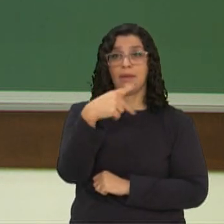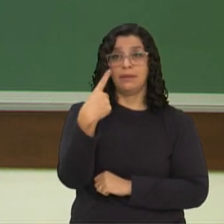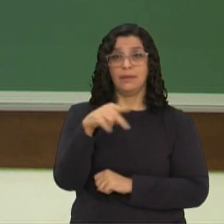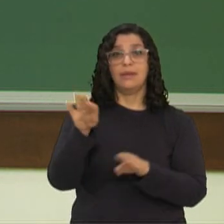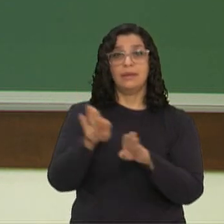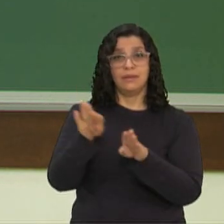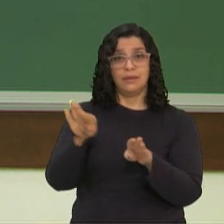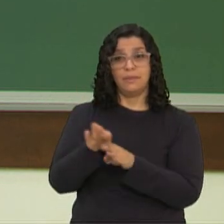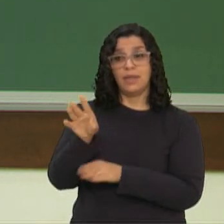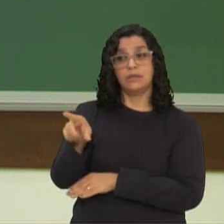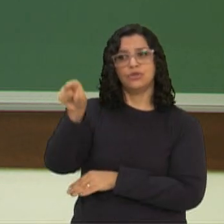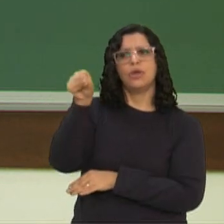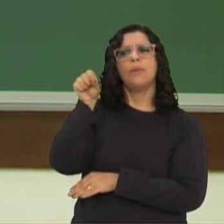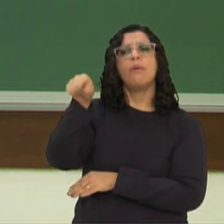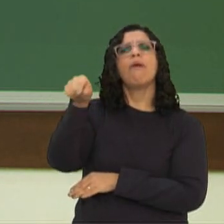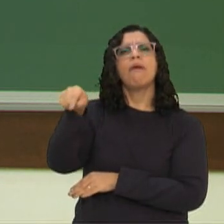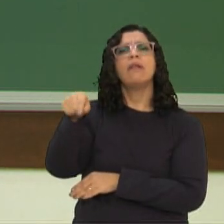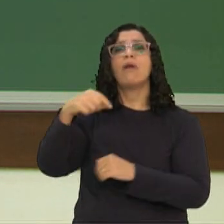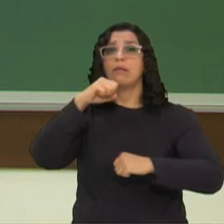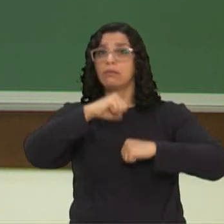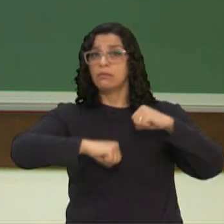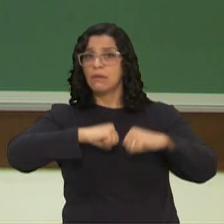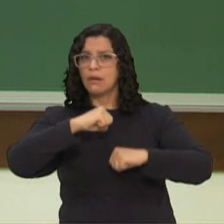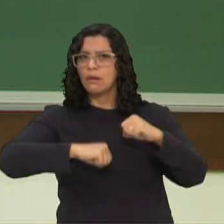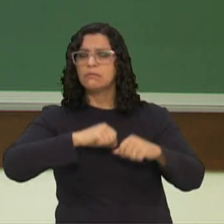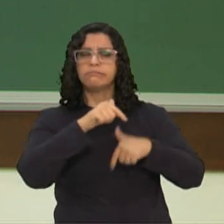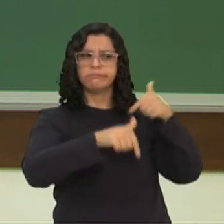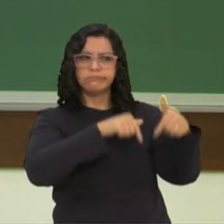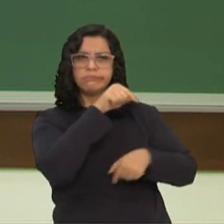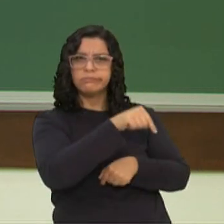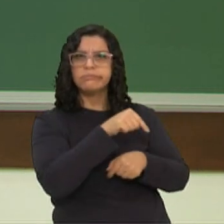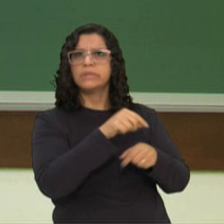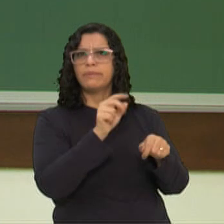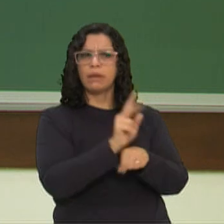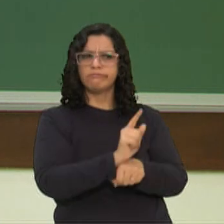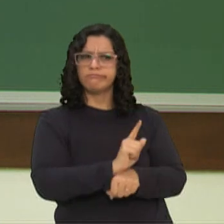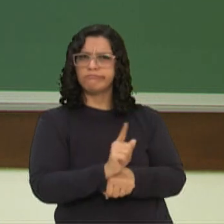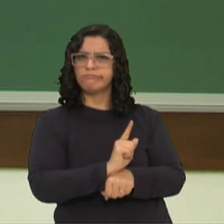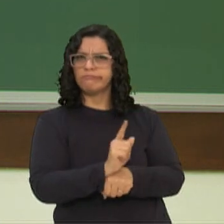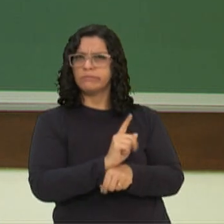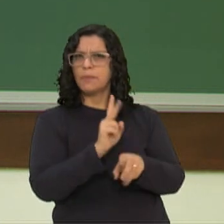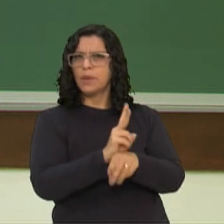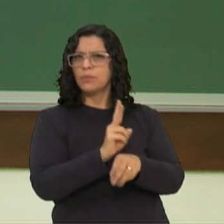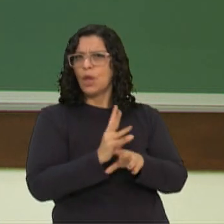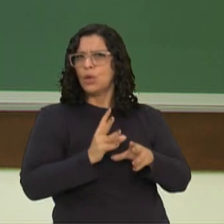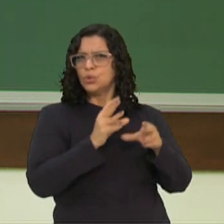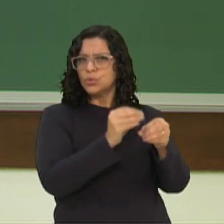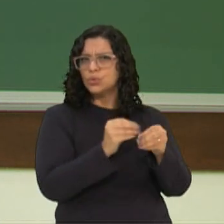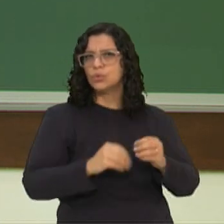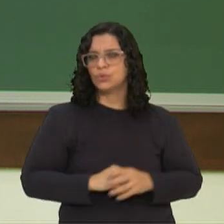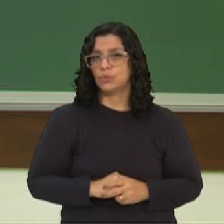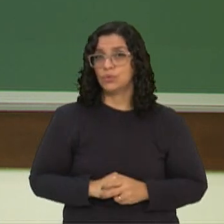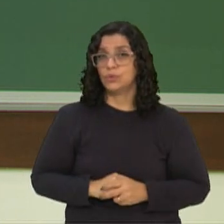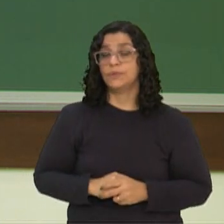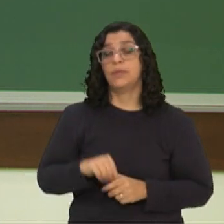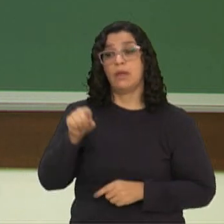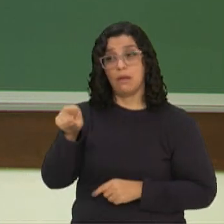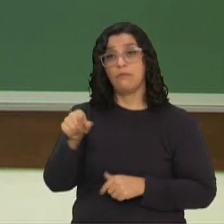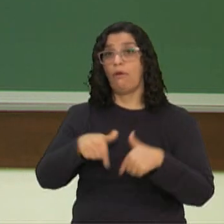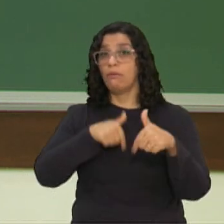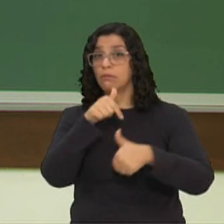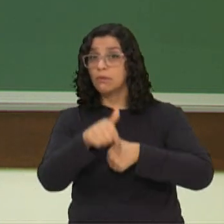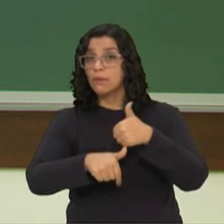na cervejaria, que tinha lá máquinas térmicas lá em funcionamento, usando e tal. E ele,